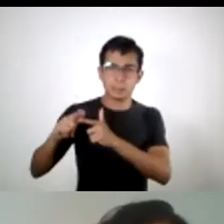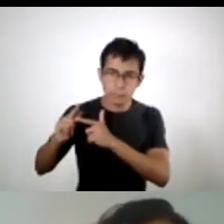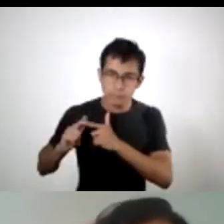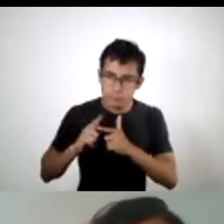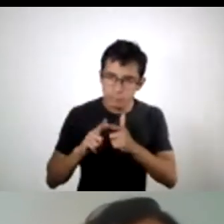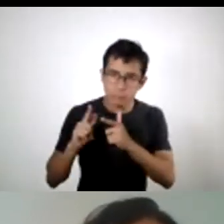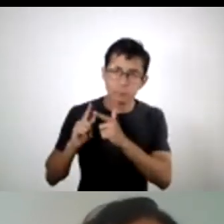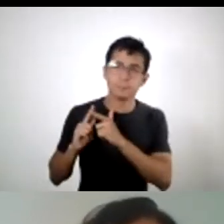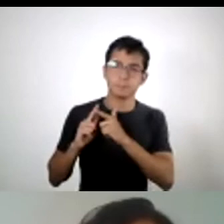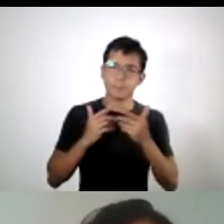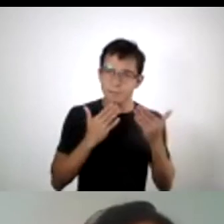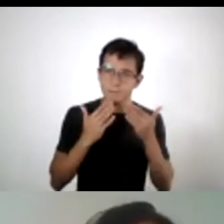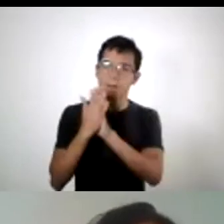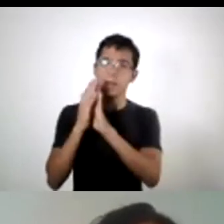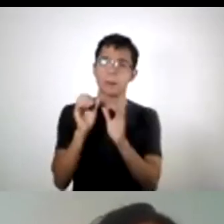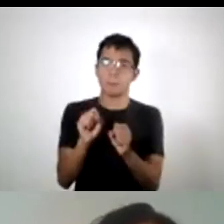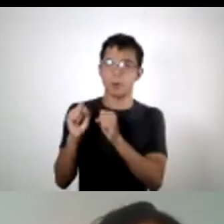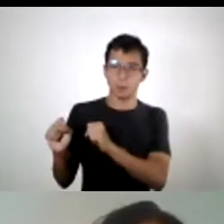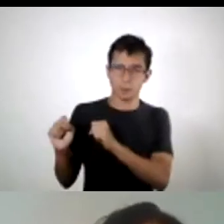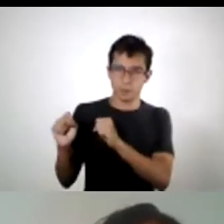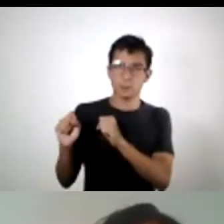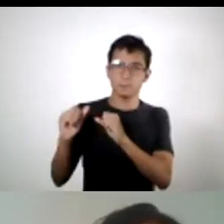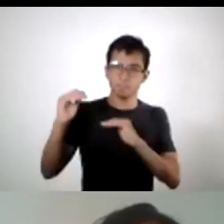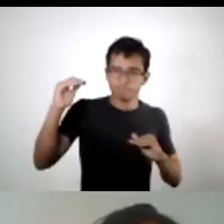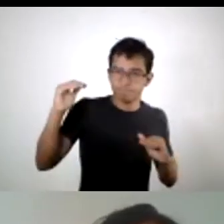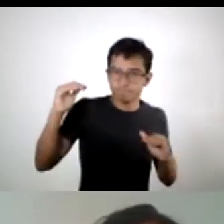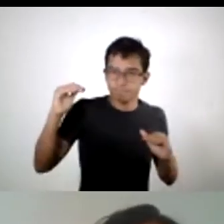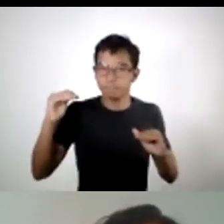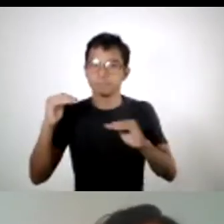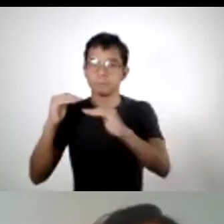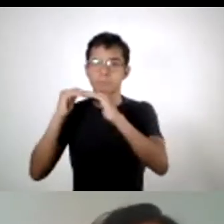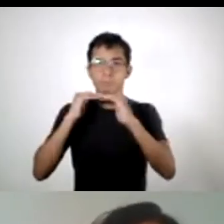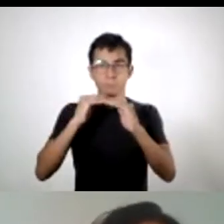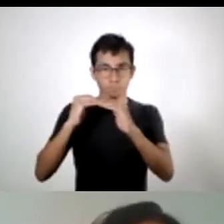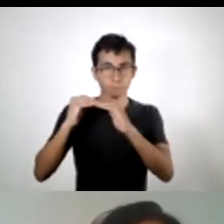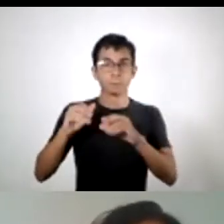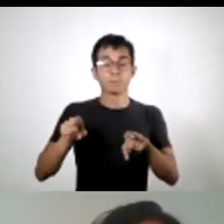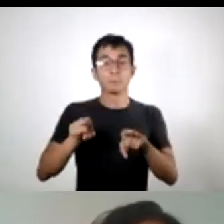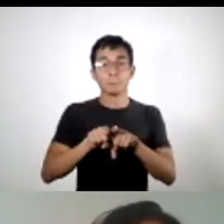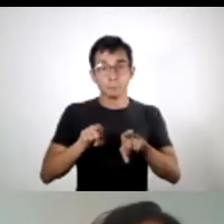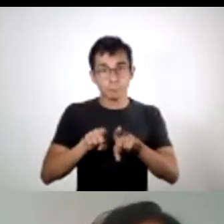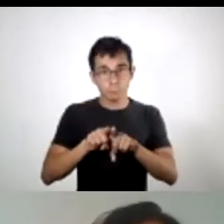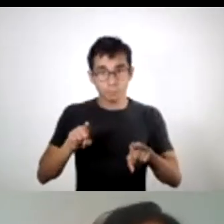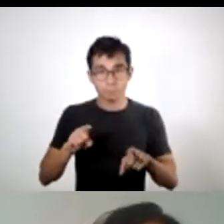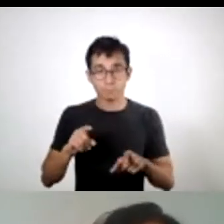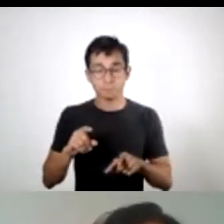de poder, né, e dessa manutenção